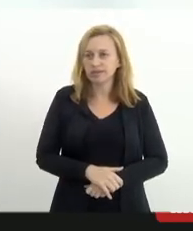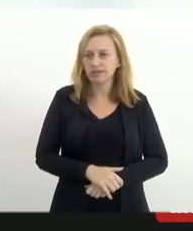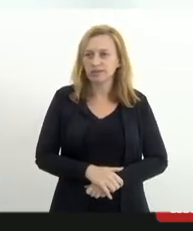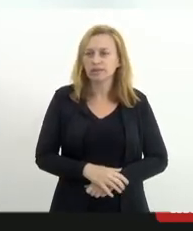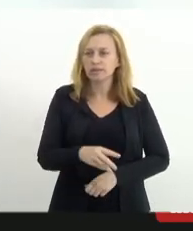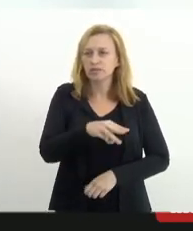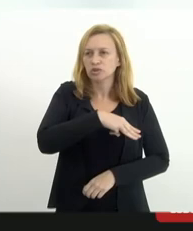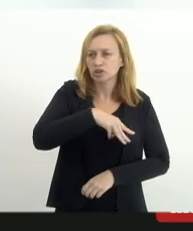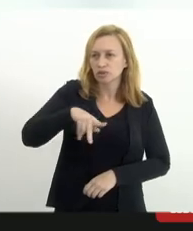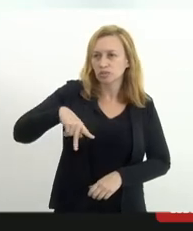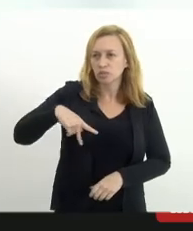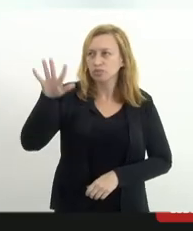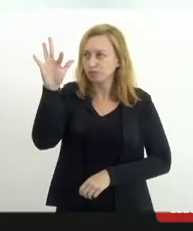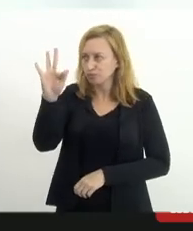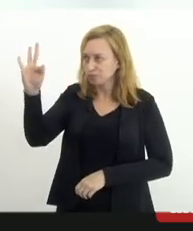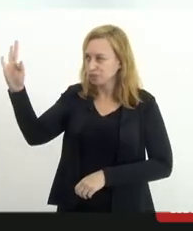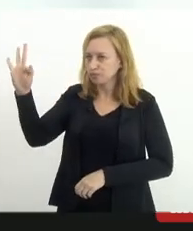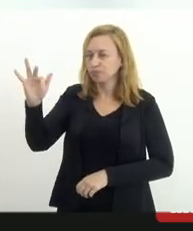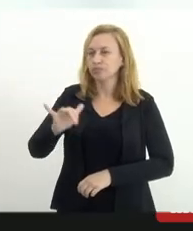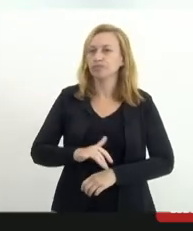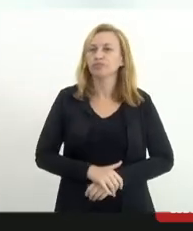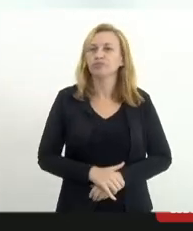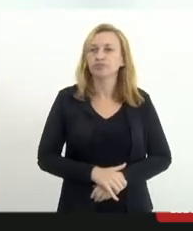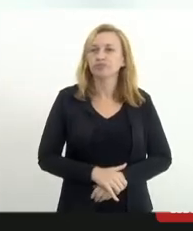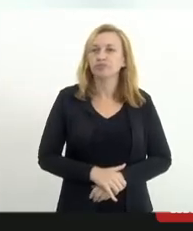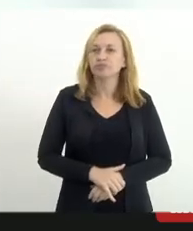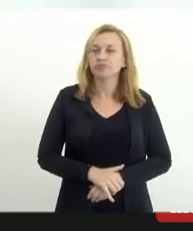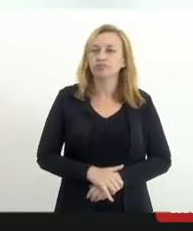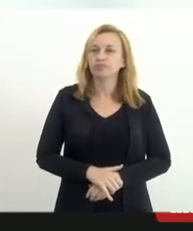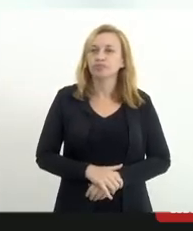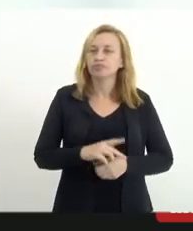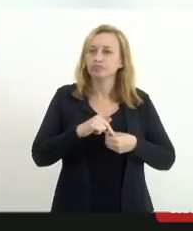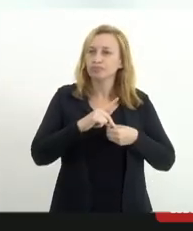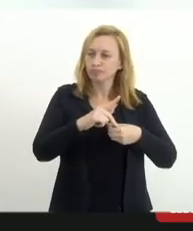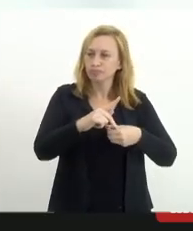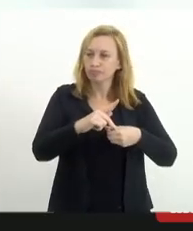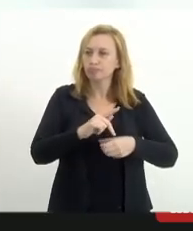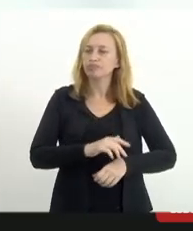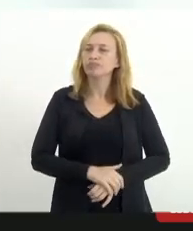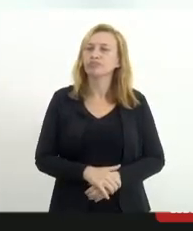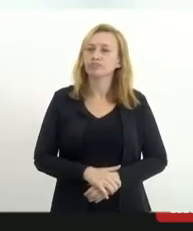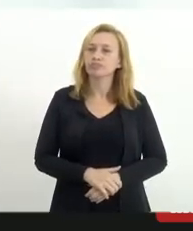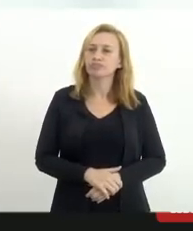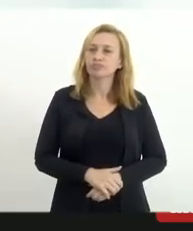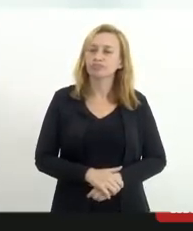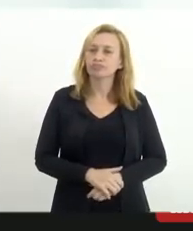Ministério Público Federal na figura do procurador Luiz Cláudio Leves.